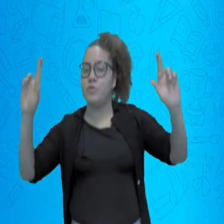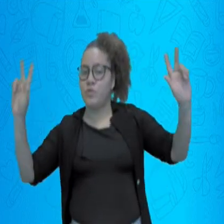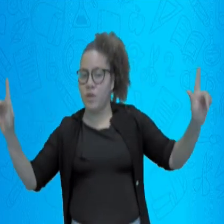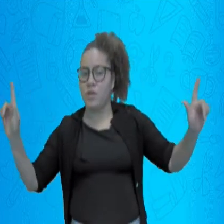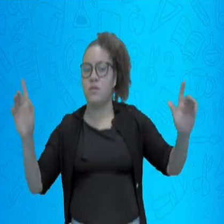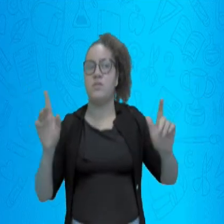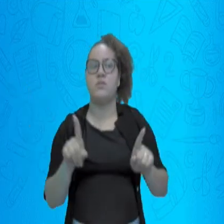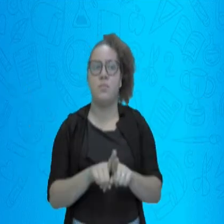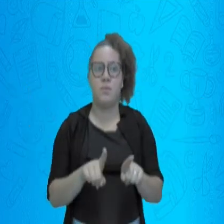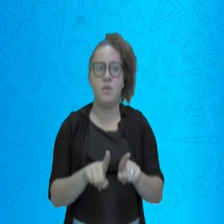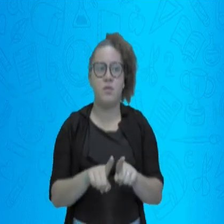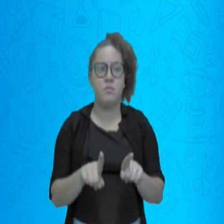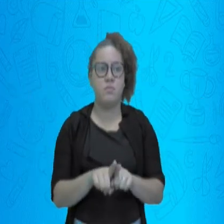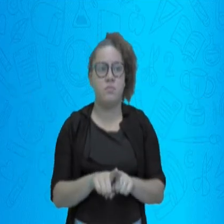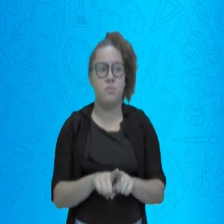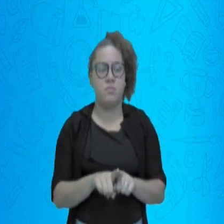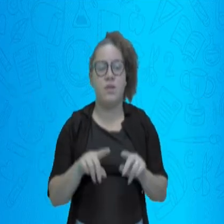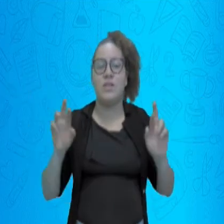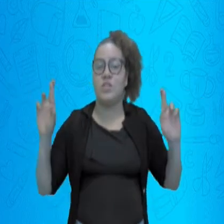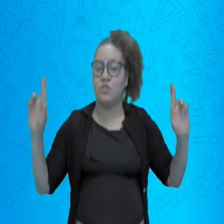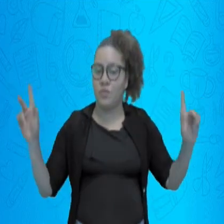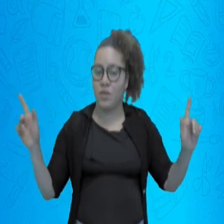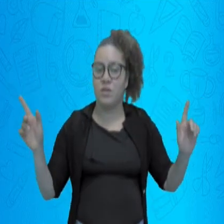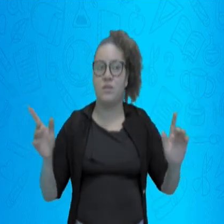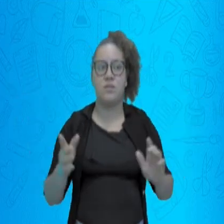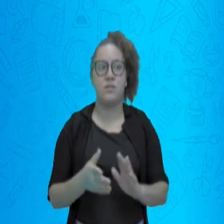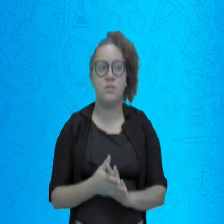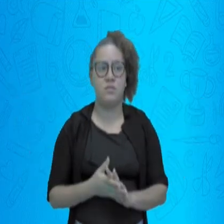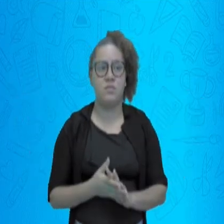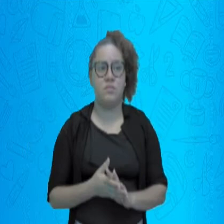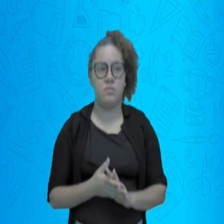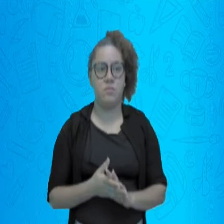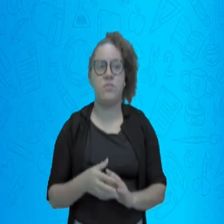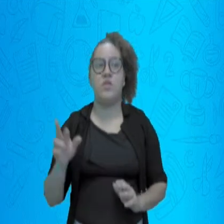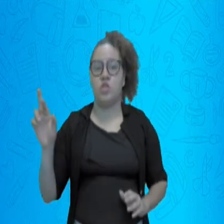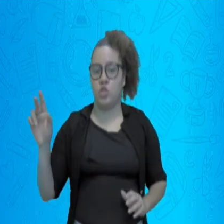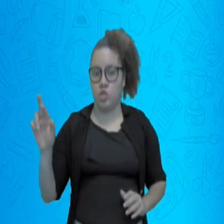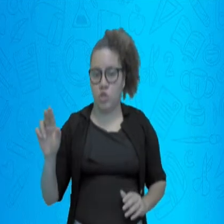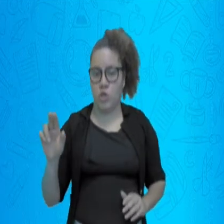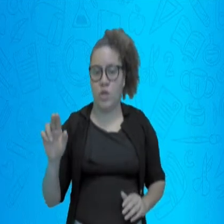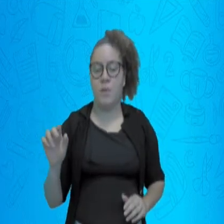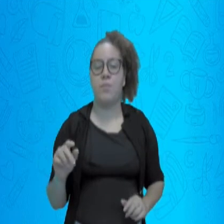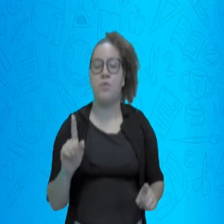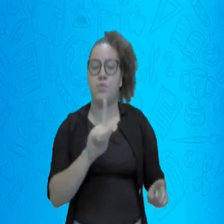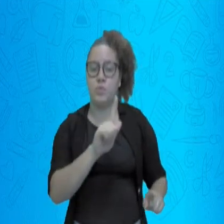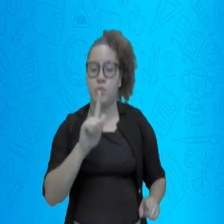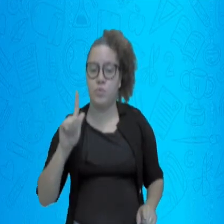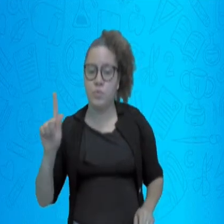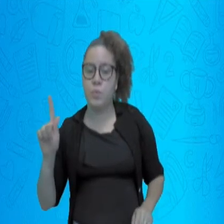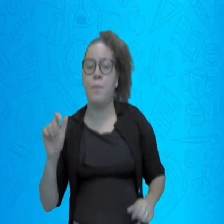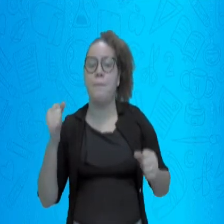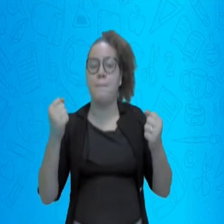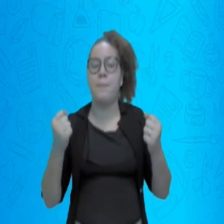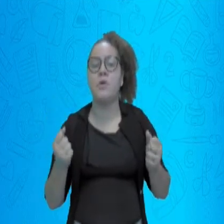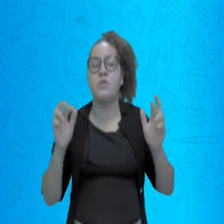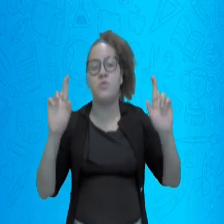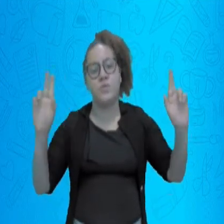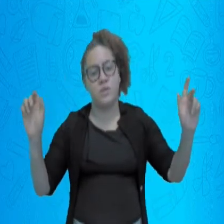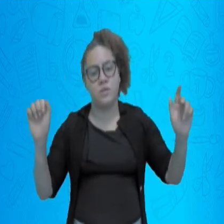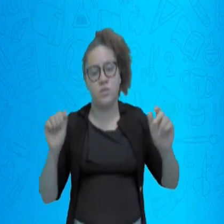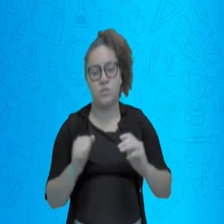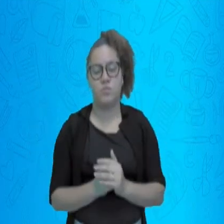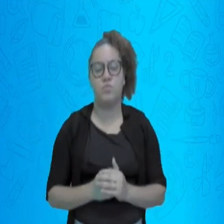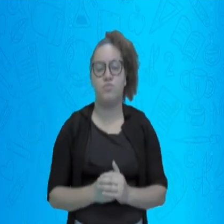da nossa aula sobre as diferenças, até os irmãos gêmeos podem ser diferentes. O que isso quer